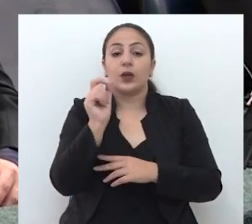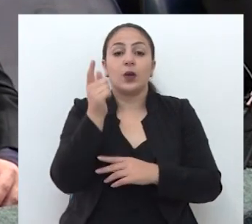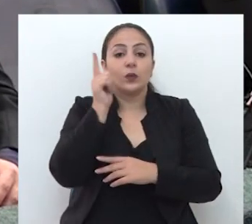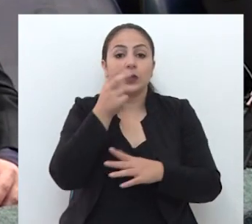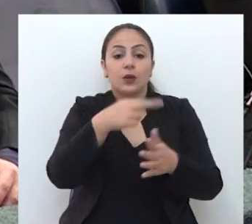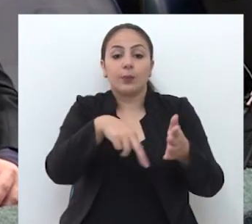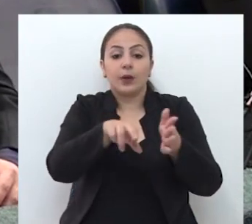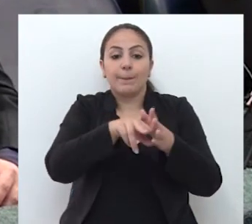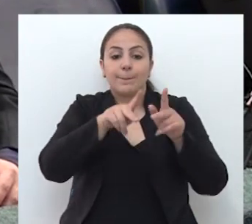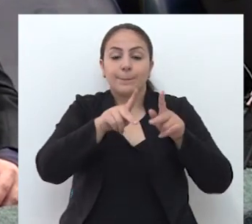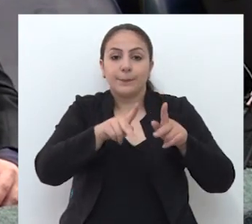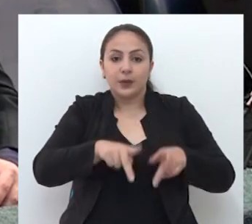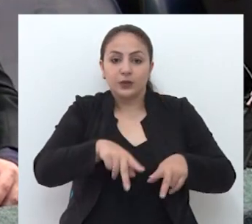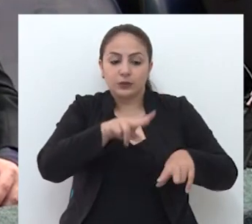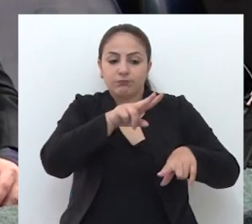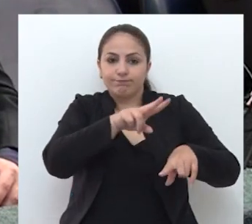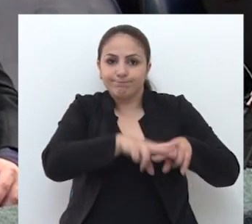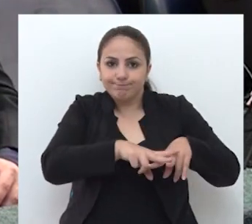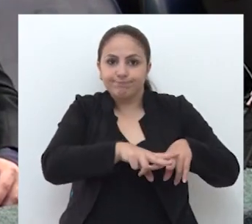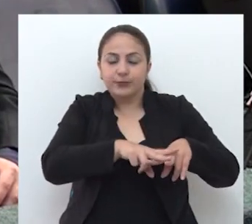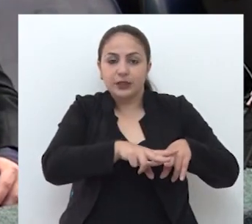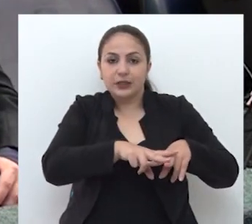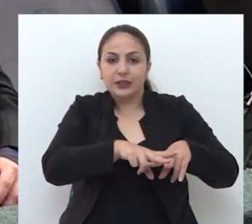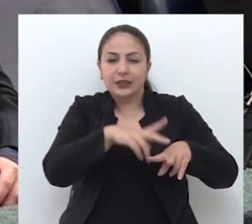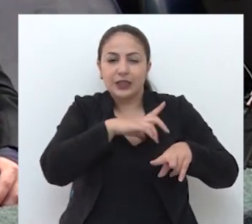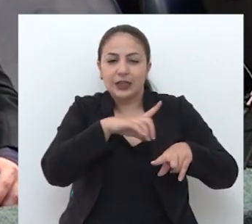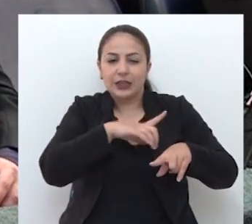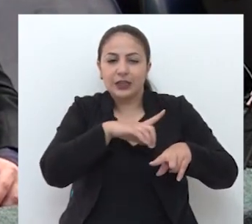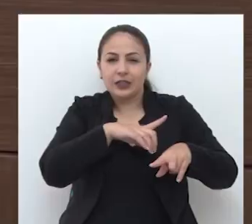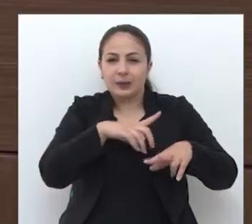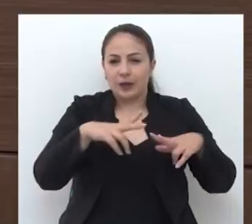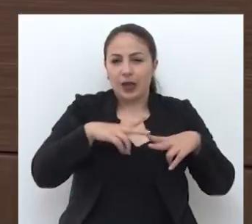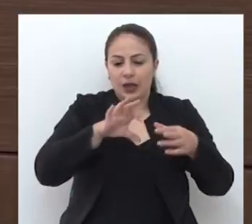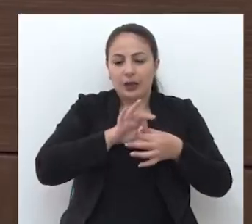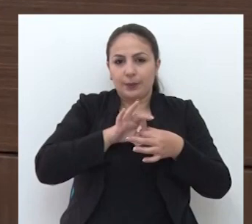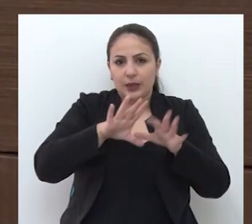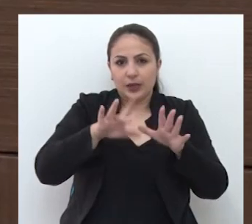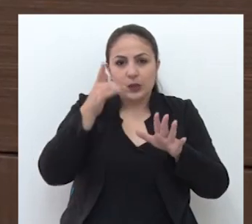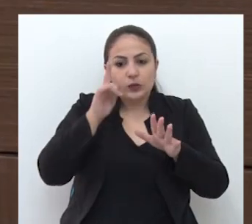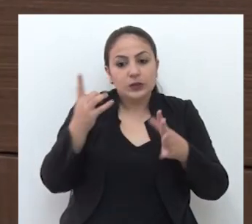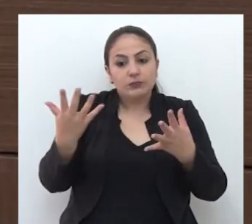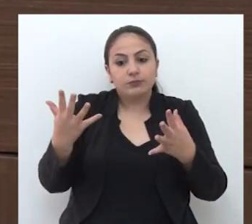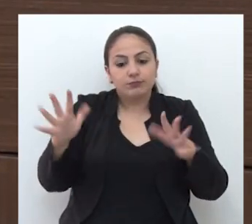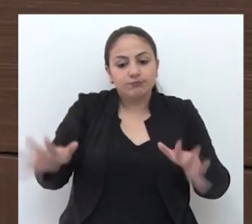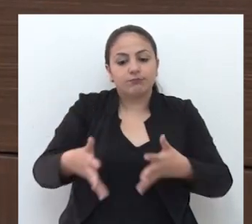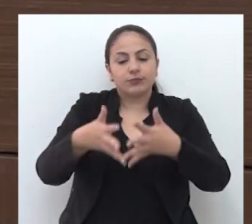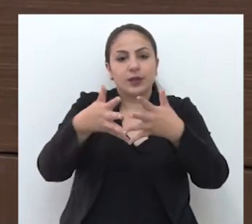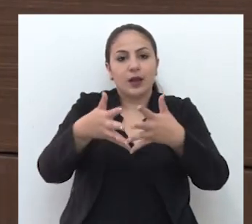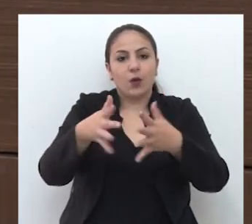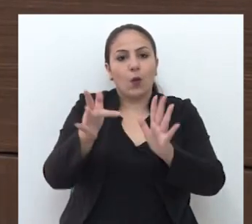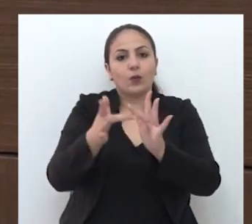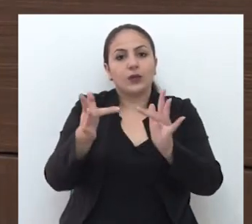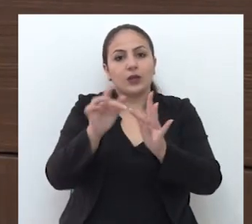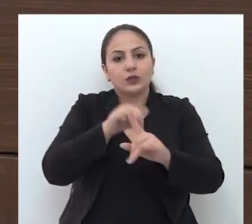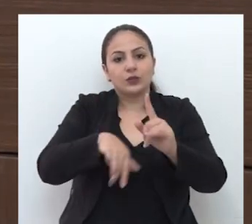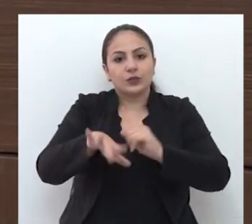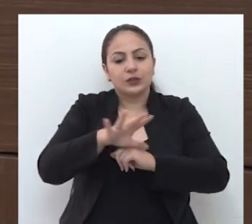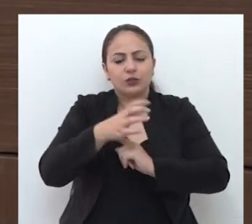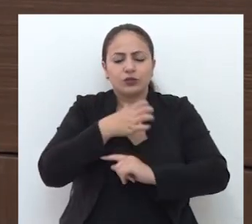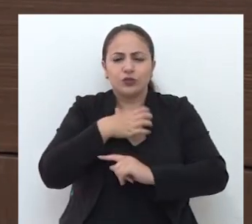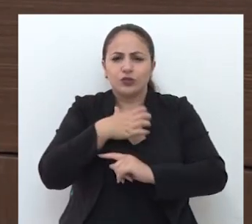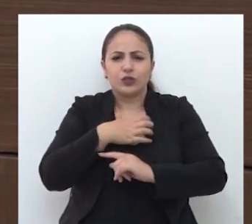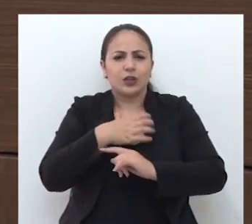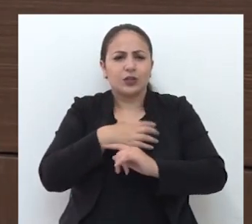é recuperar pessoas com penas privativas de liberdade e reintegrá-las ao convívio social, de